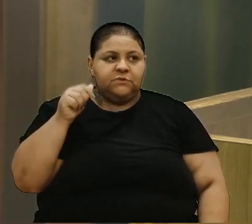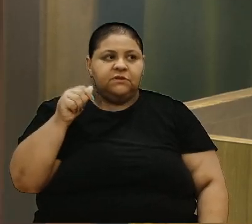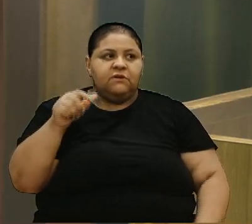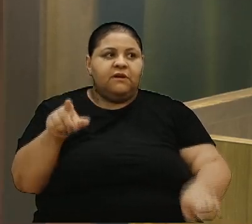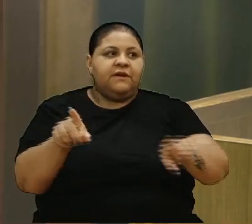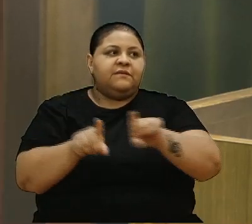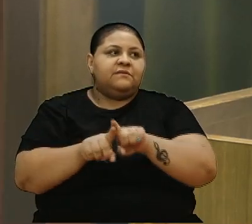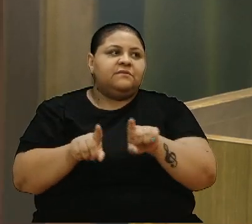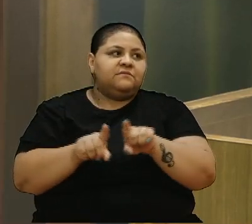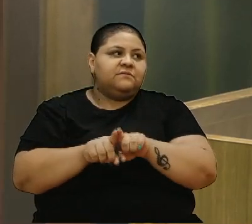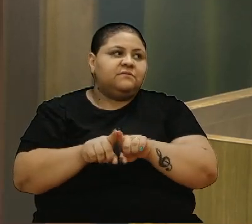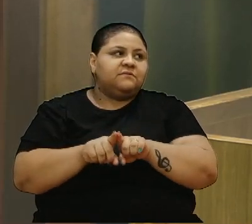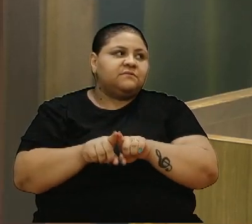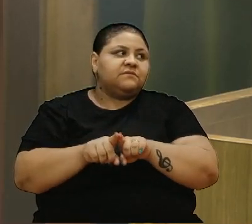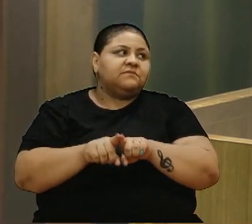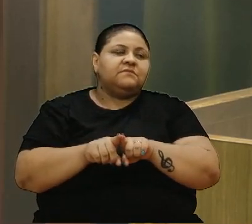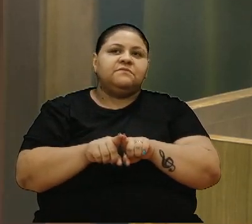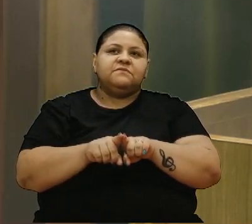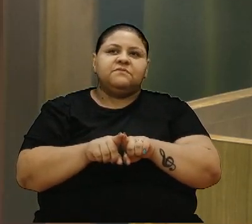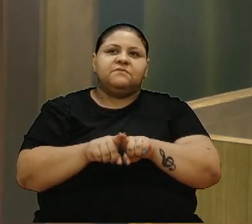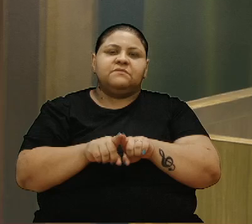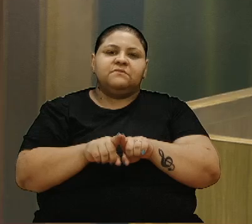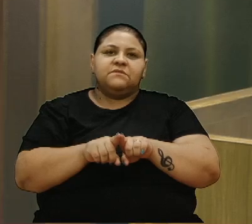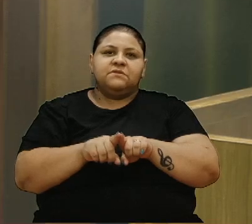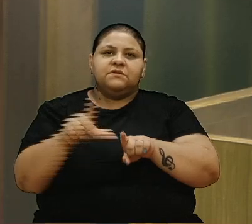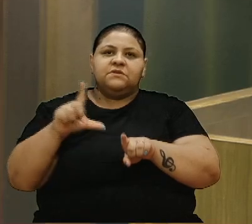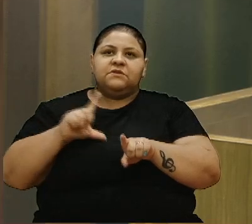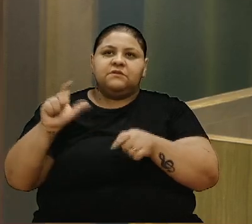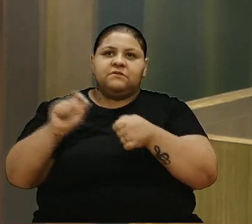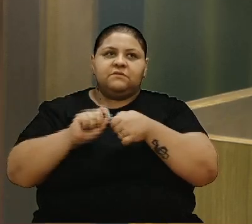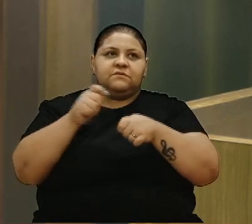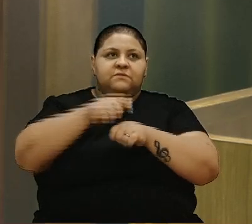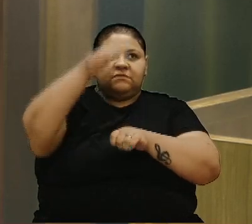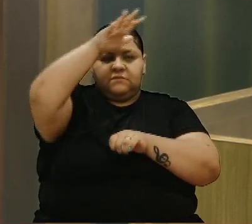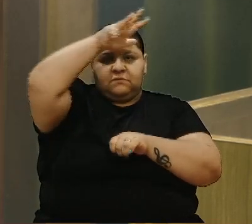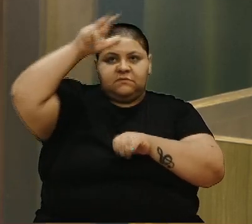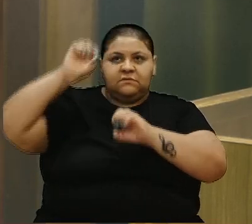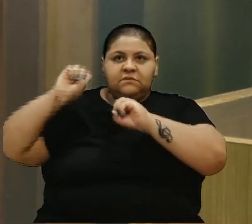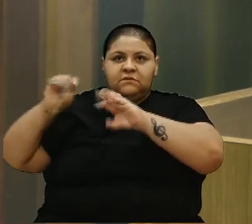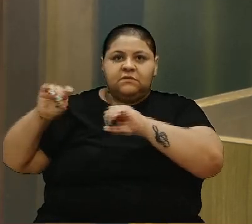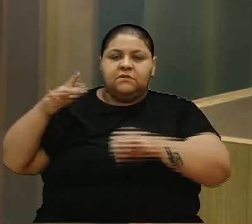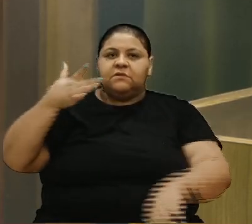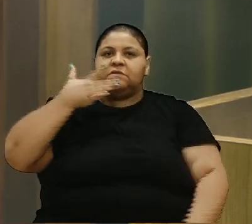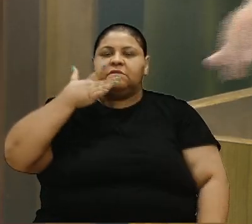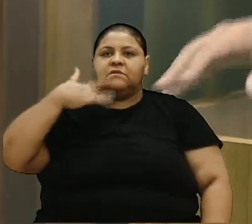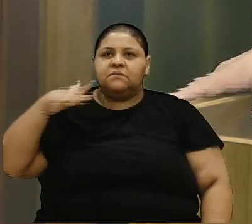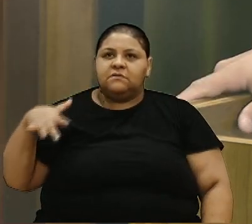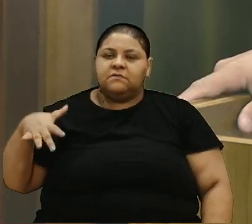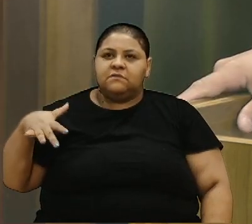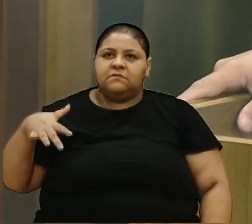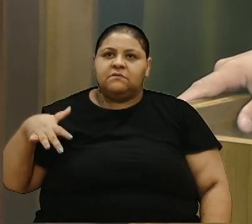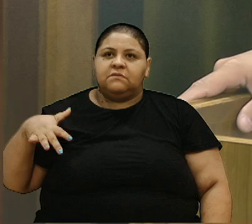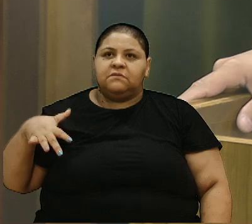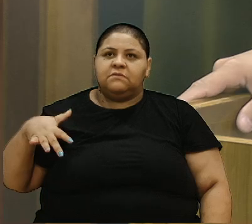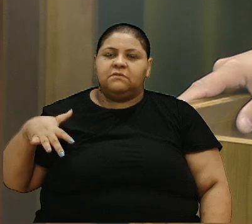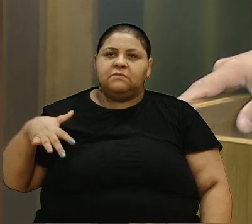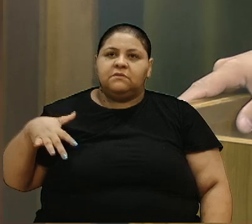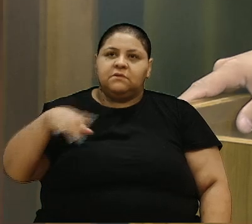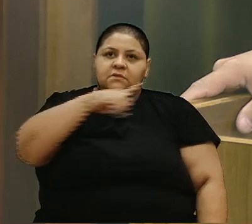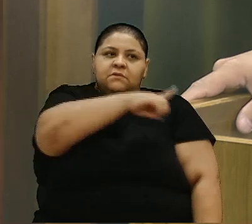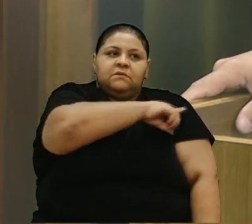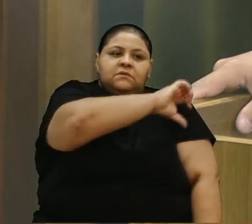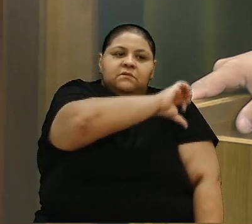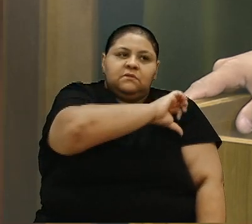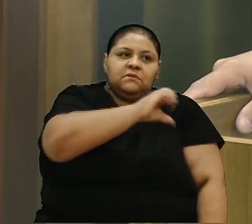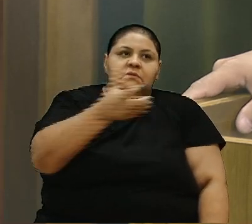respeito às vagas de competência do município, que são da educação infantil e do ensino fundamental. Eu